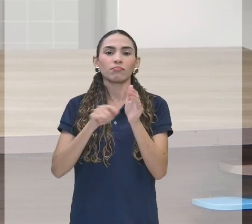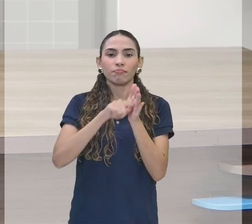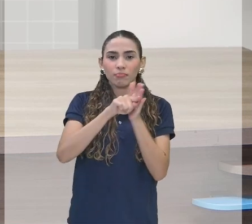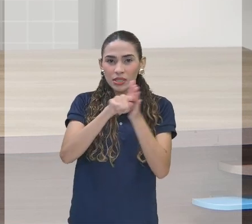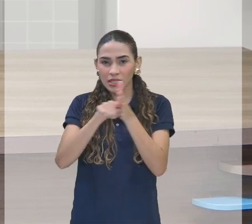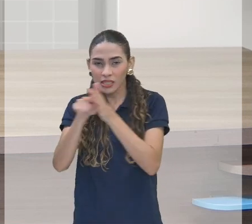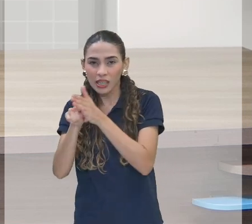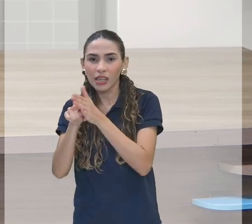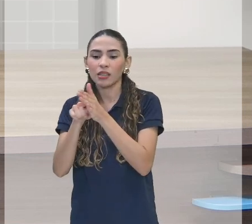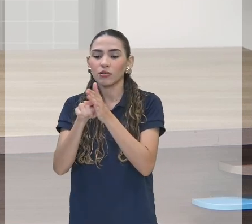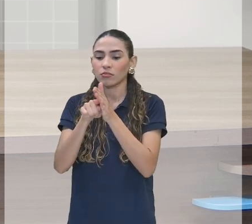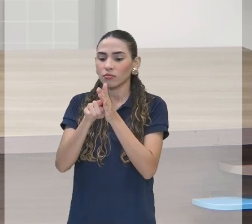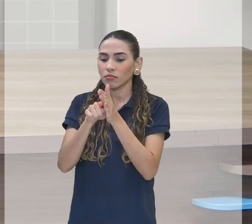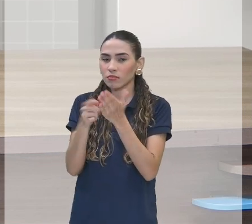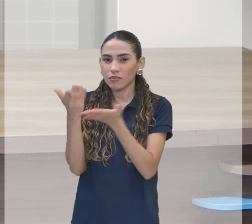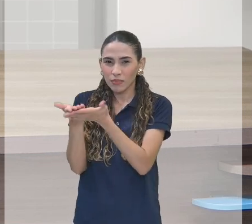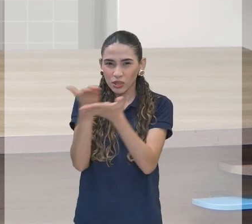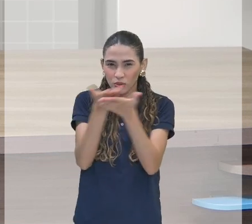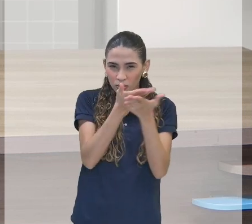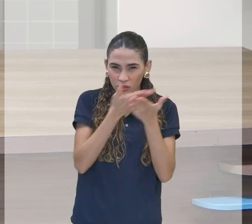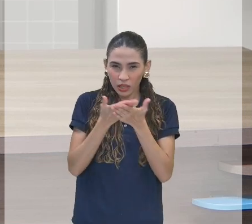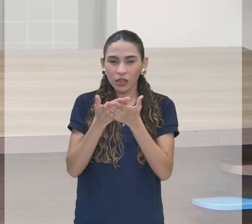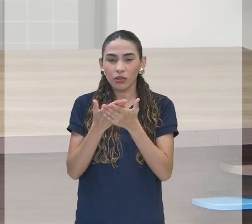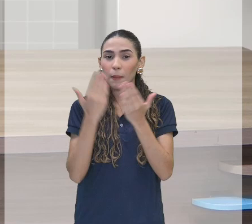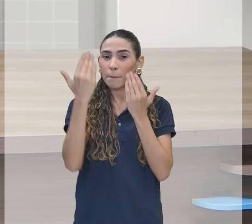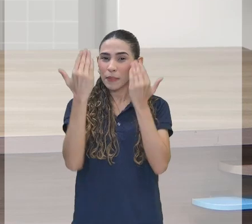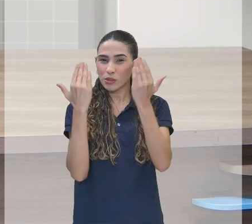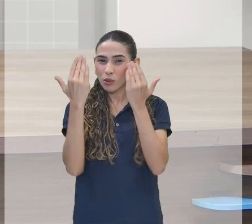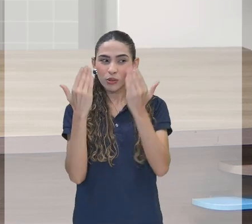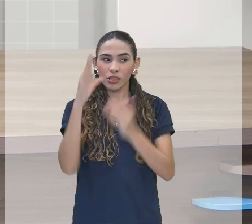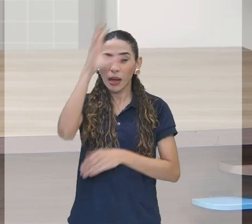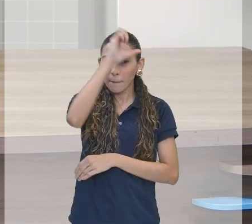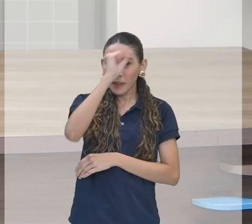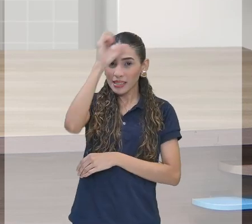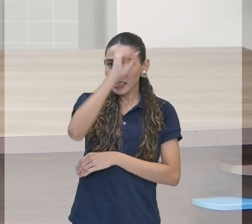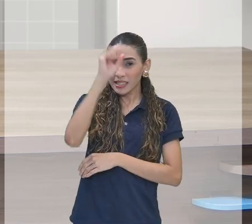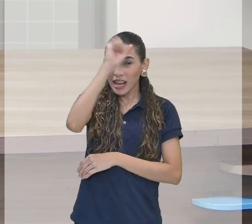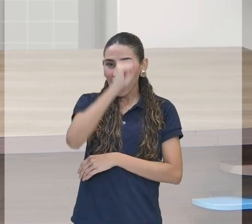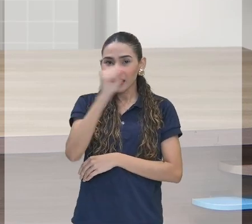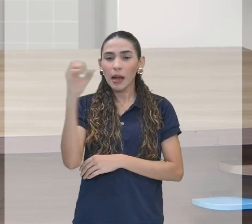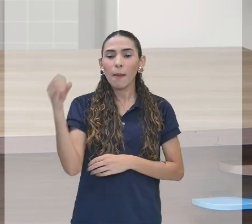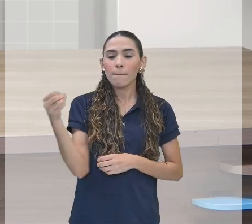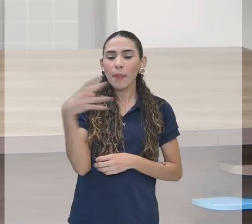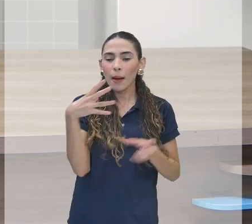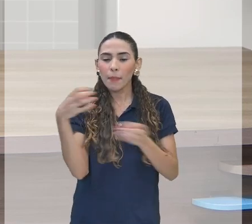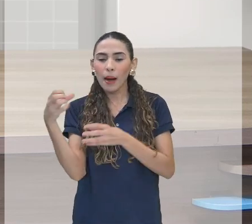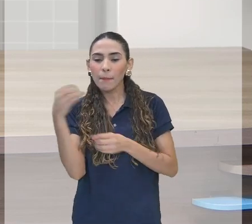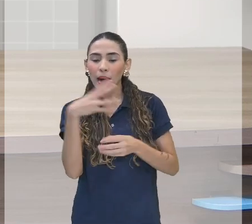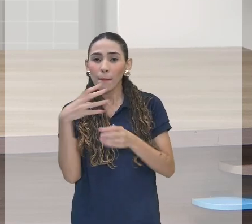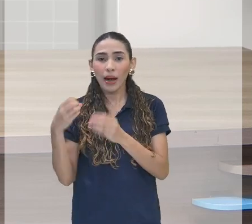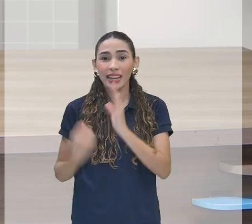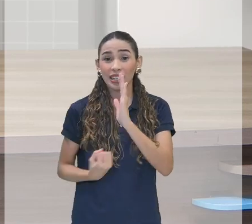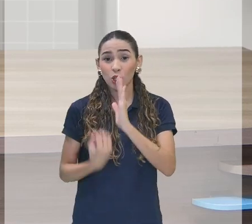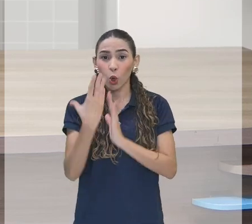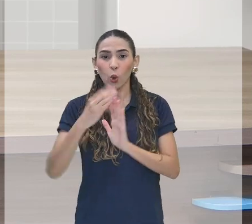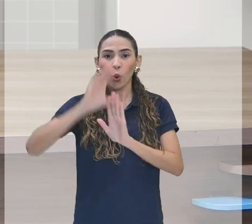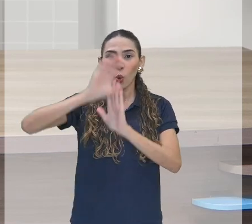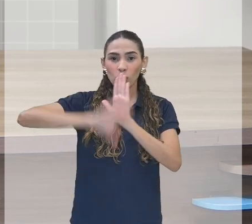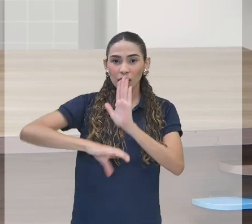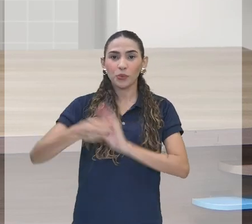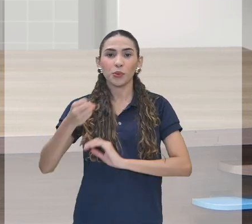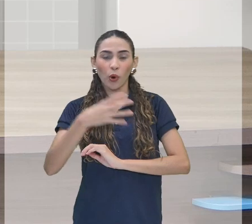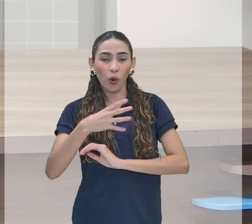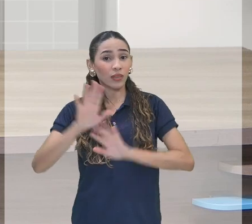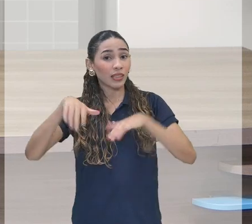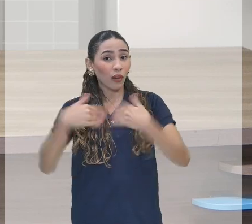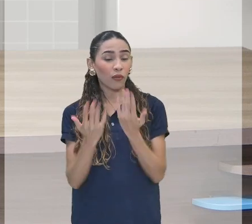pesquisadores voltados aí para a psicologia da aprendizagem, foram colocando ali novos conceitos. E até o final da nossa